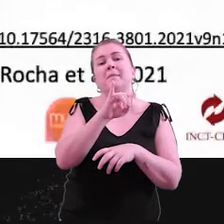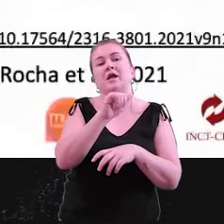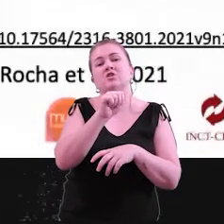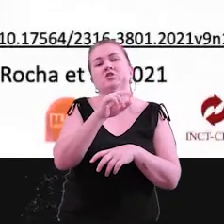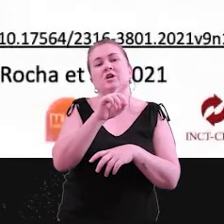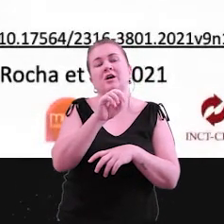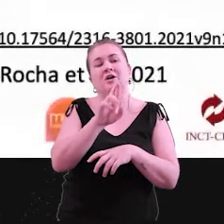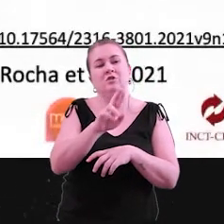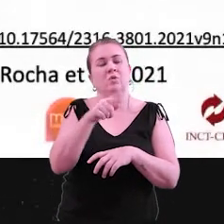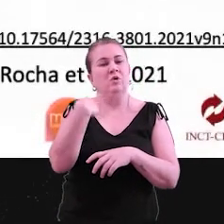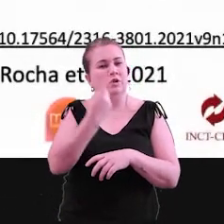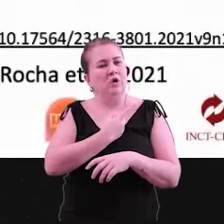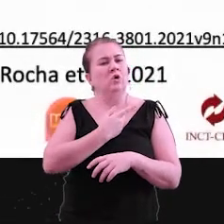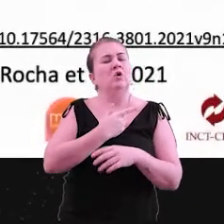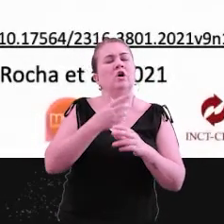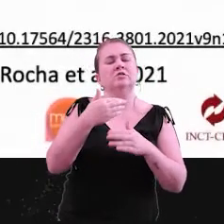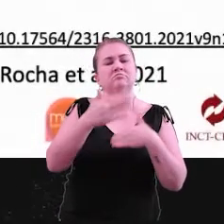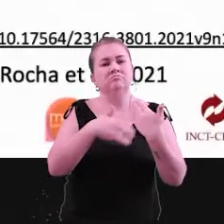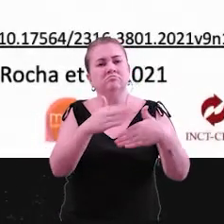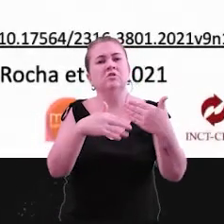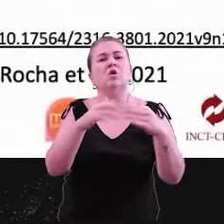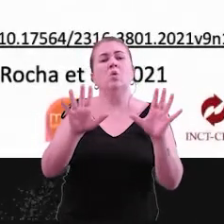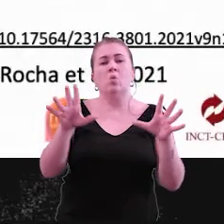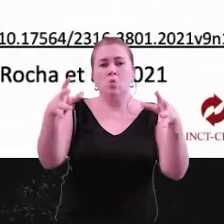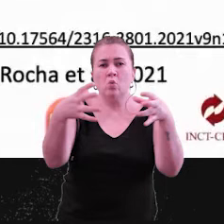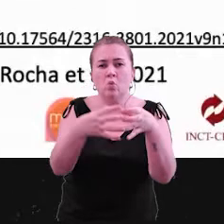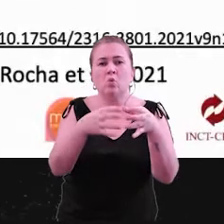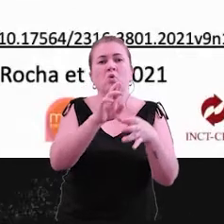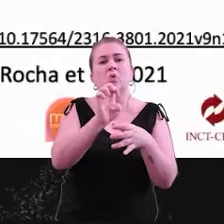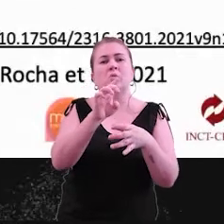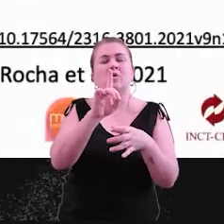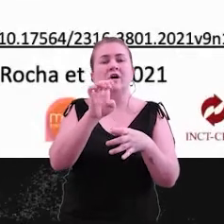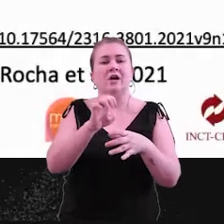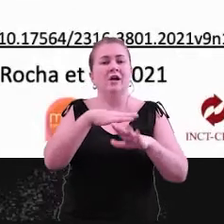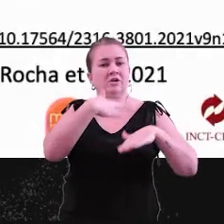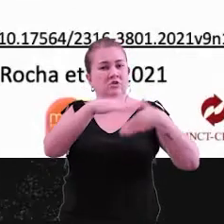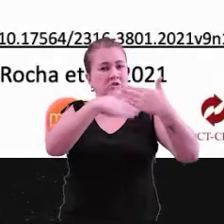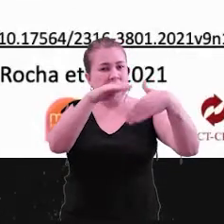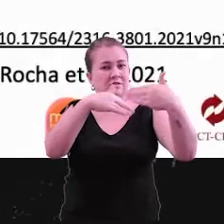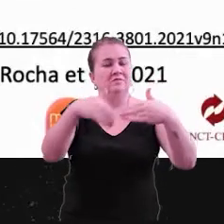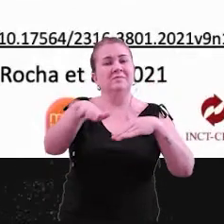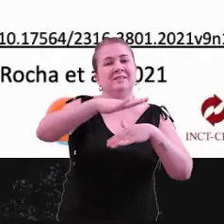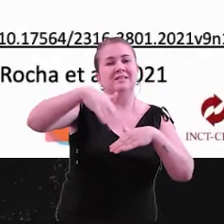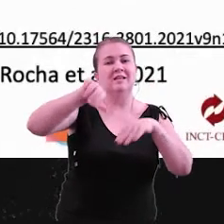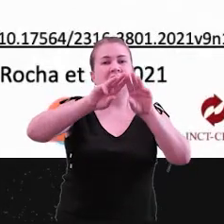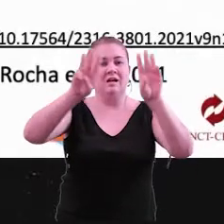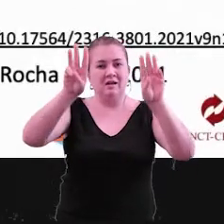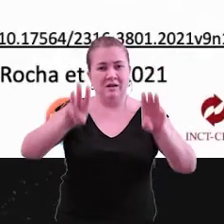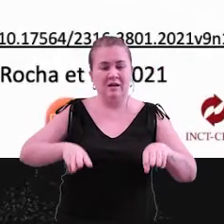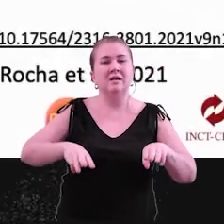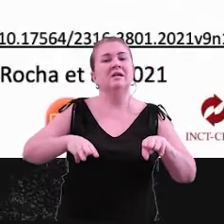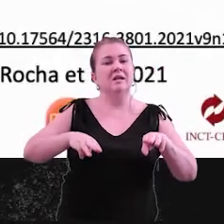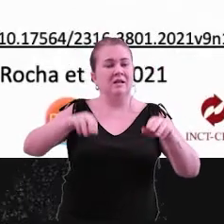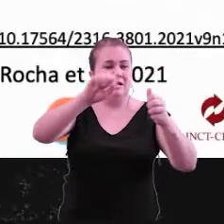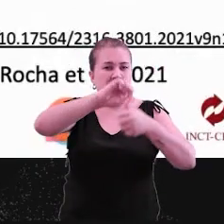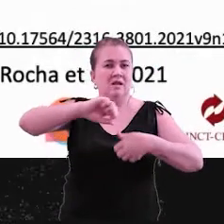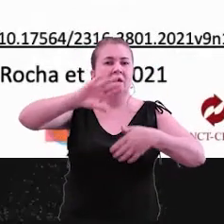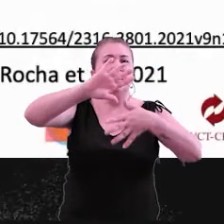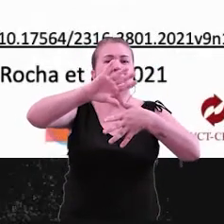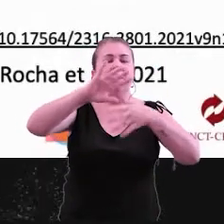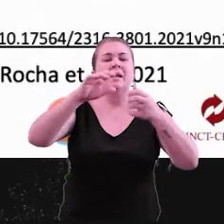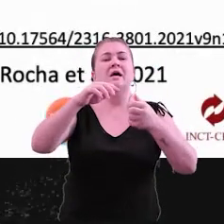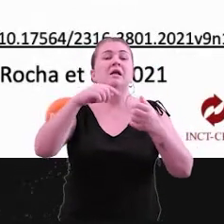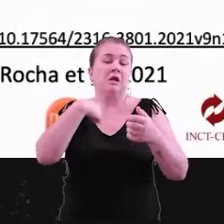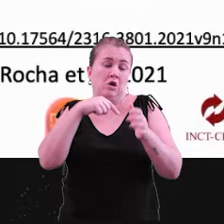museus e centros de ciências da região da Iberoamérica, do qual eu sou pesquisadora, e é coordenado pela professora Luísa Massarani, e